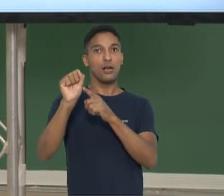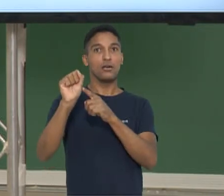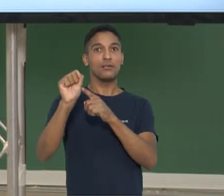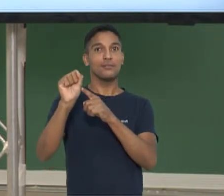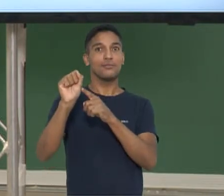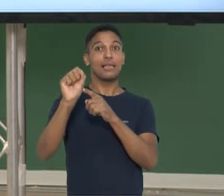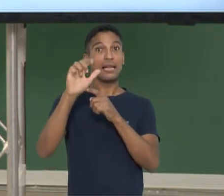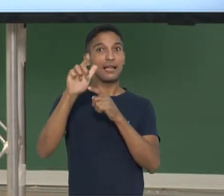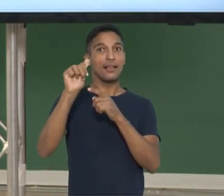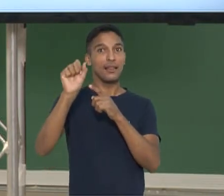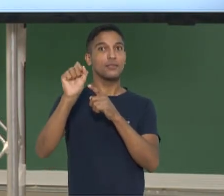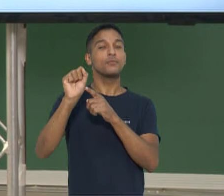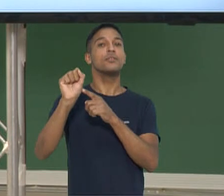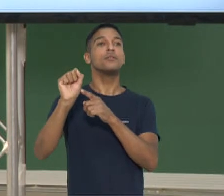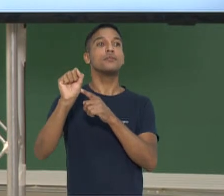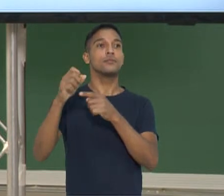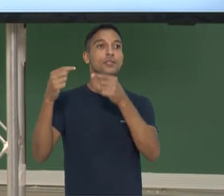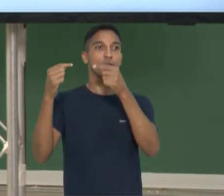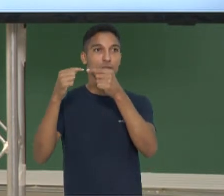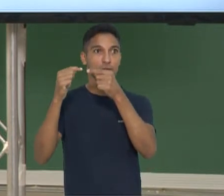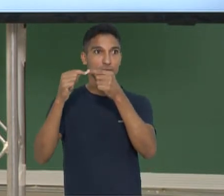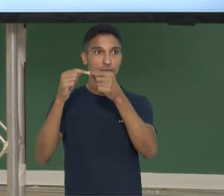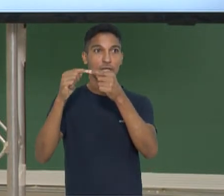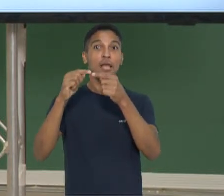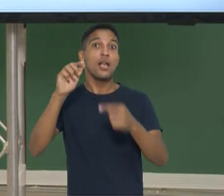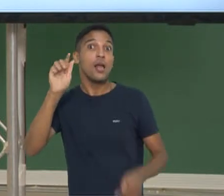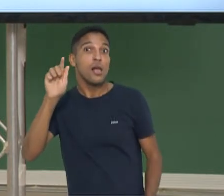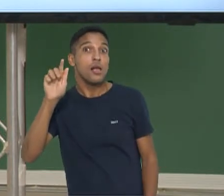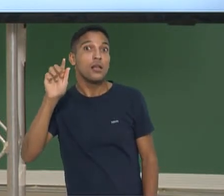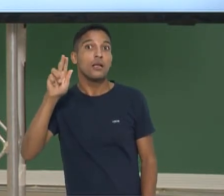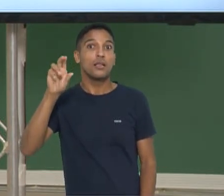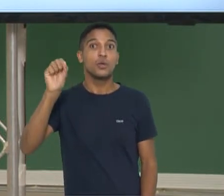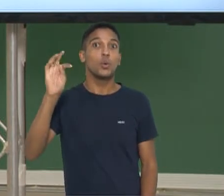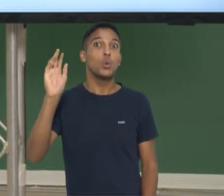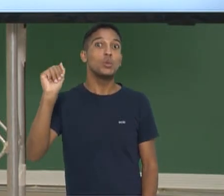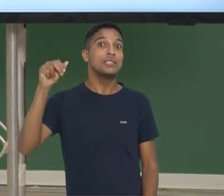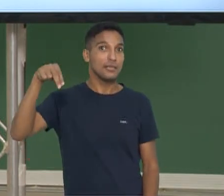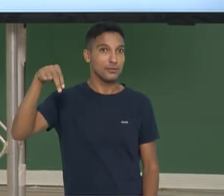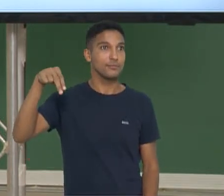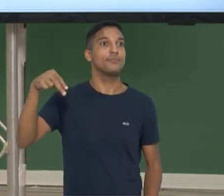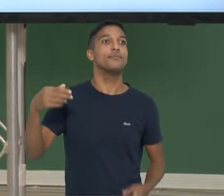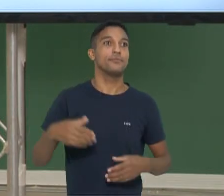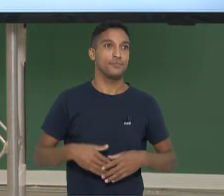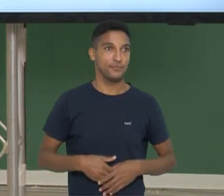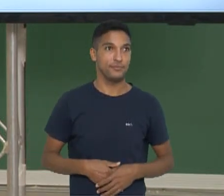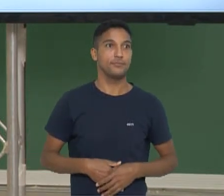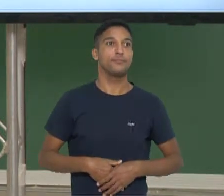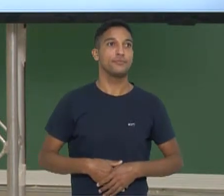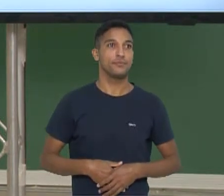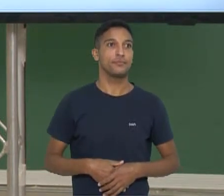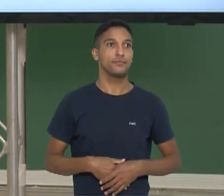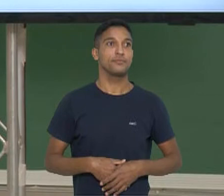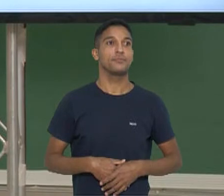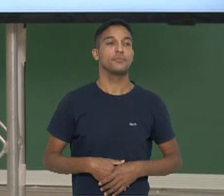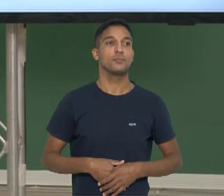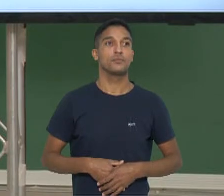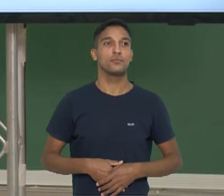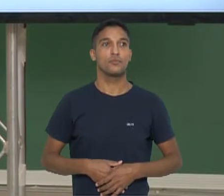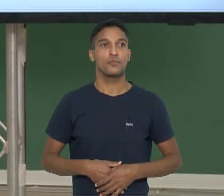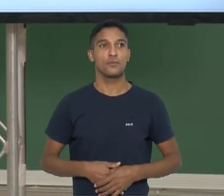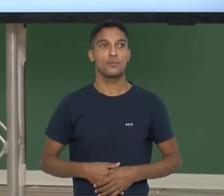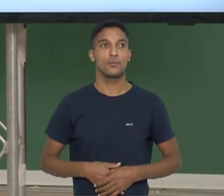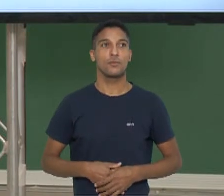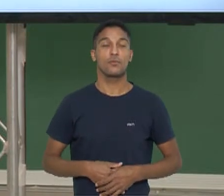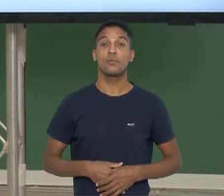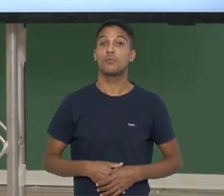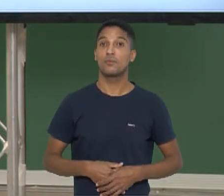de lluvia. Eu gosto dos dias de chuva. Los días, no plural, então, me gustan. Outra,